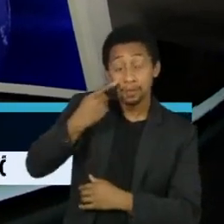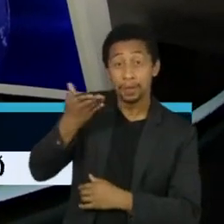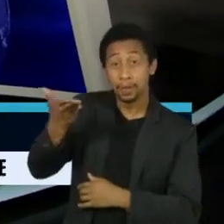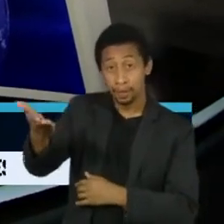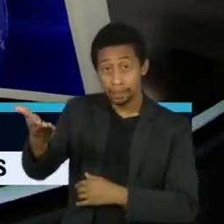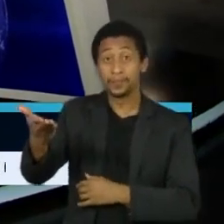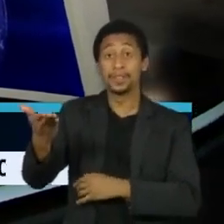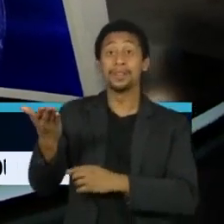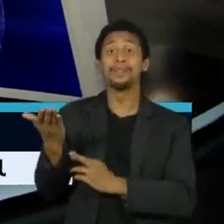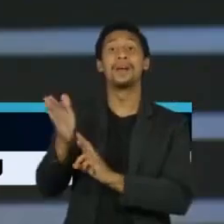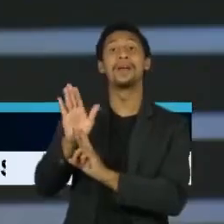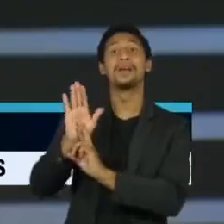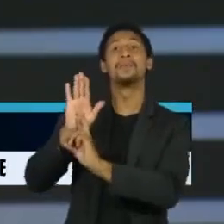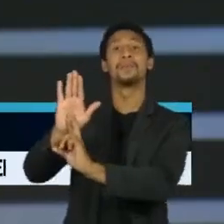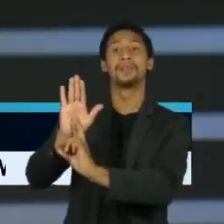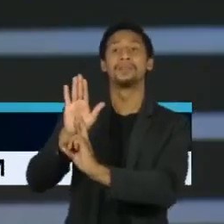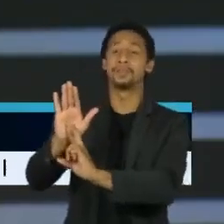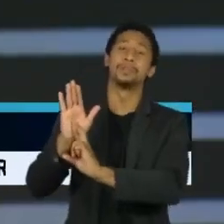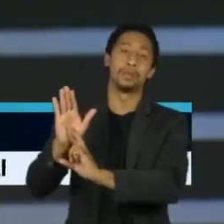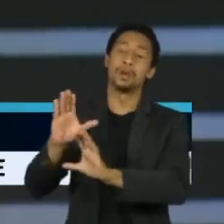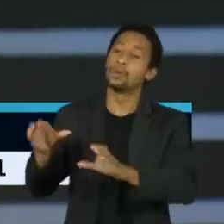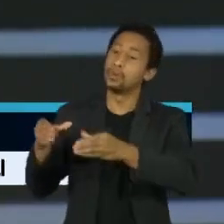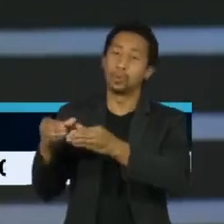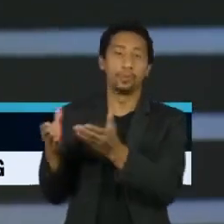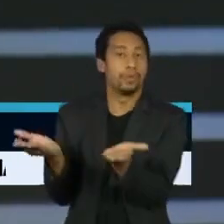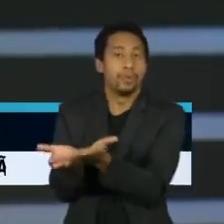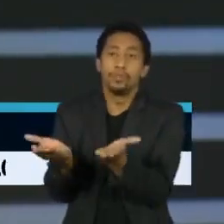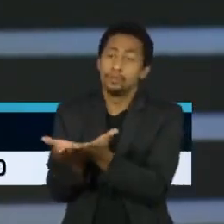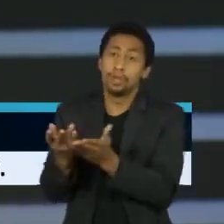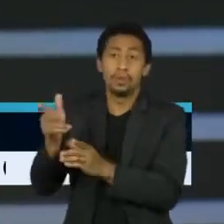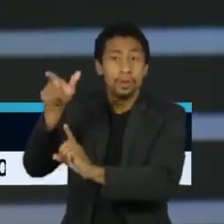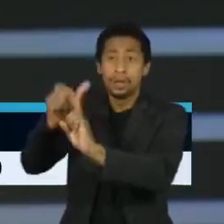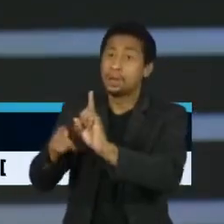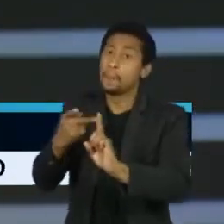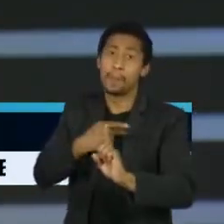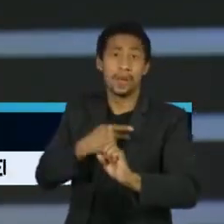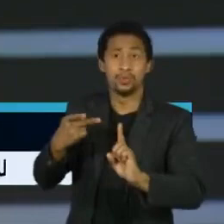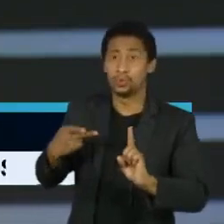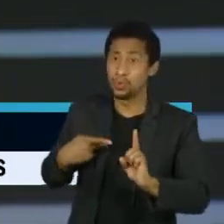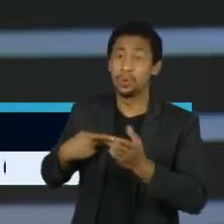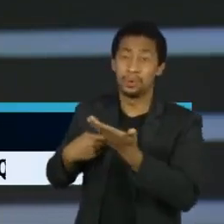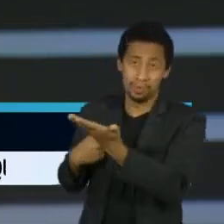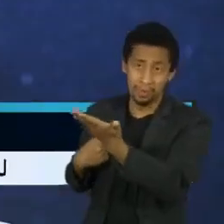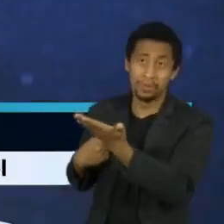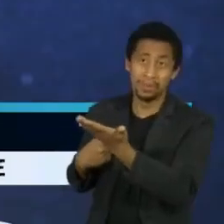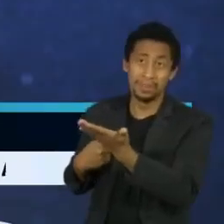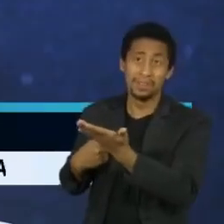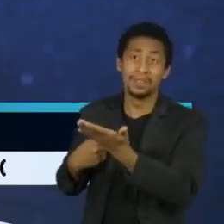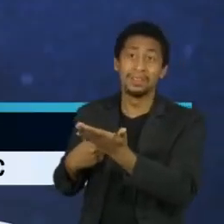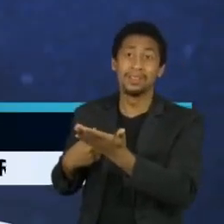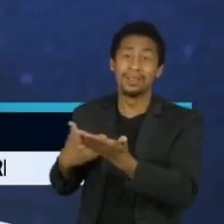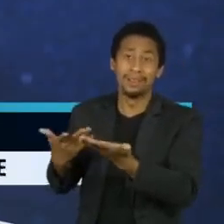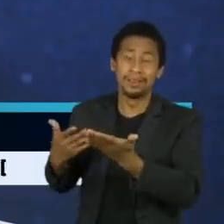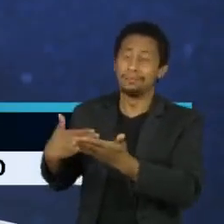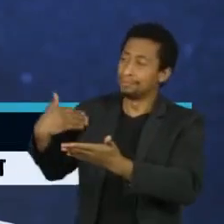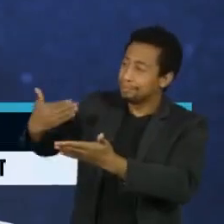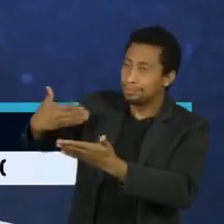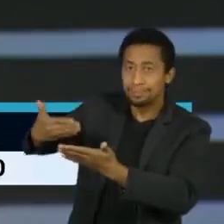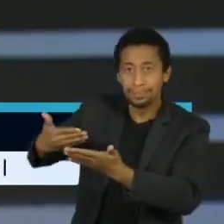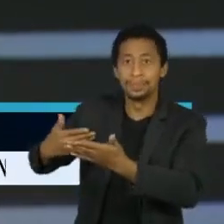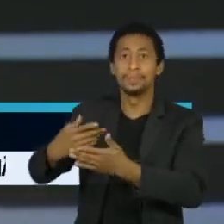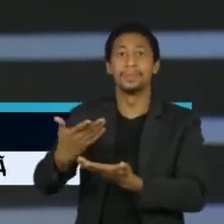tudo, representante dos evangélicos, ele que é pastor presbiteriano, né? Ou seja, do protestantismo histórico.